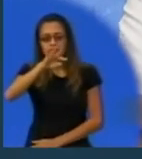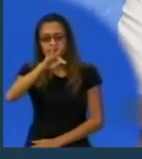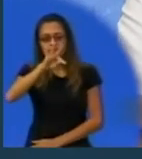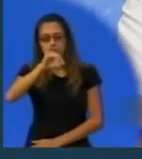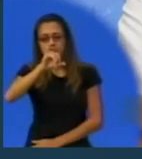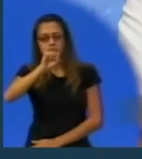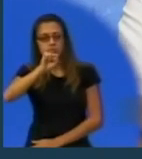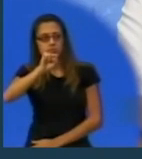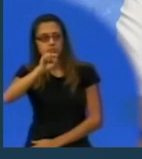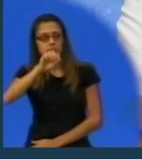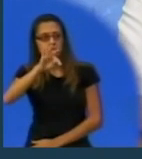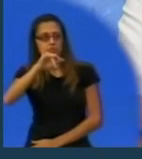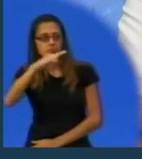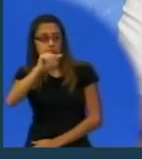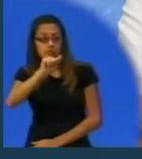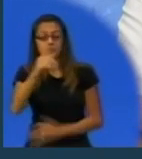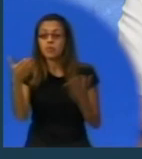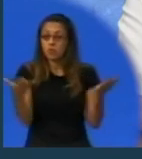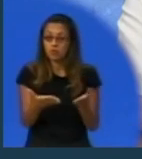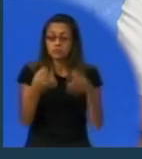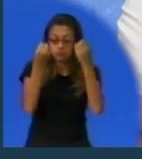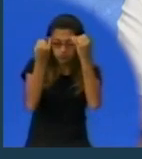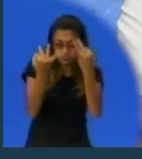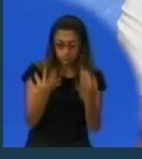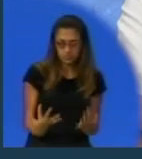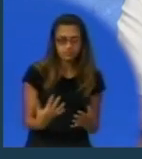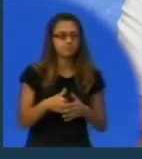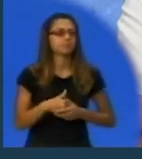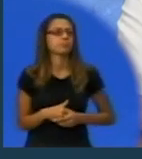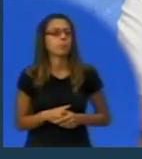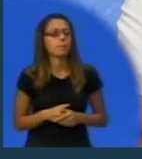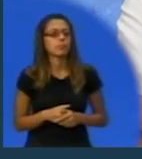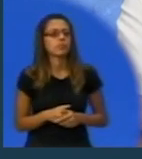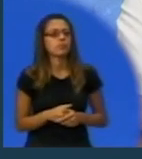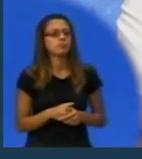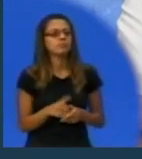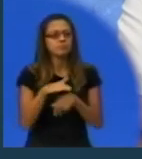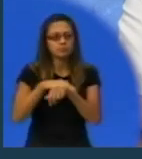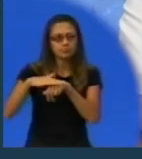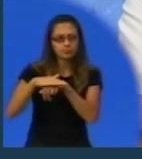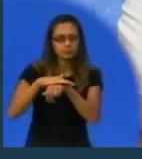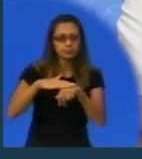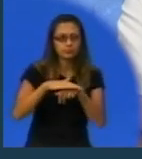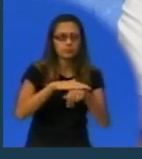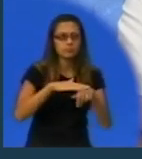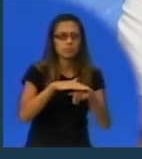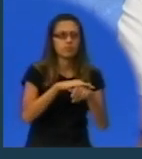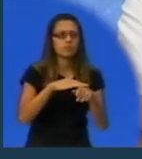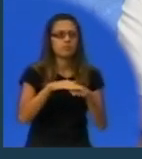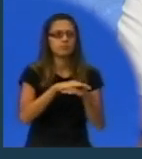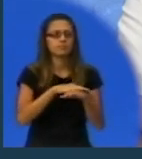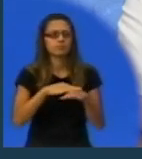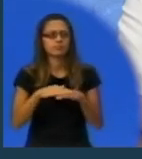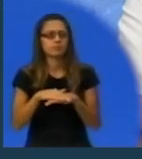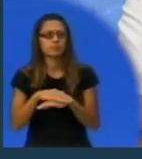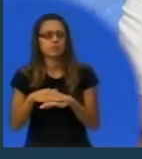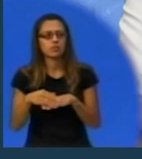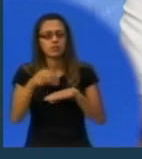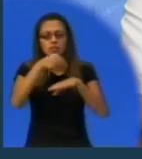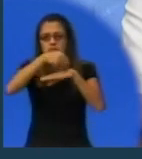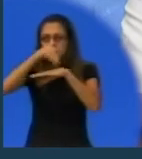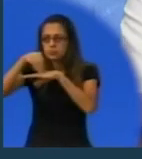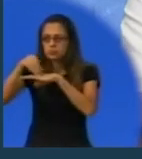unidade, nós vamos falar dos seguintes conteúdos. Primeiro, nós vamos discutir a questão da distribuição dos seus